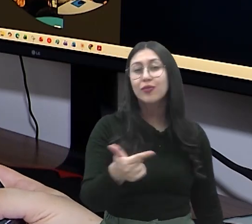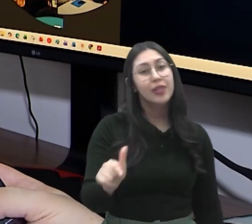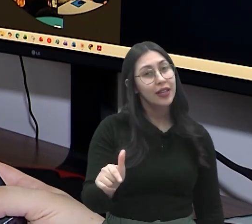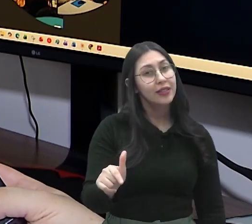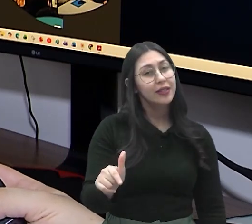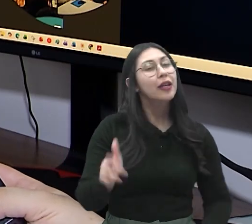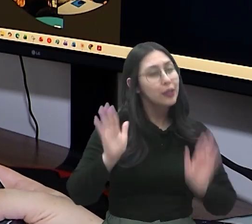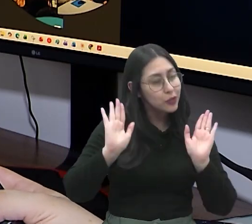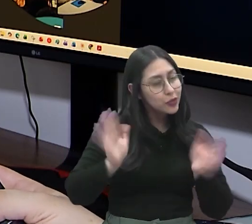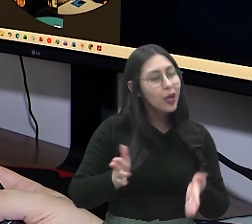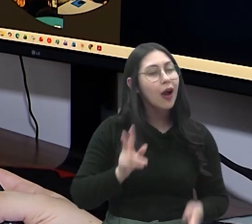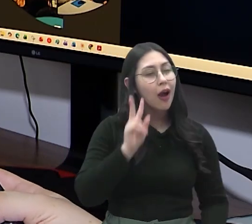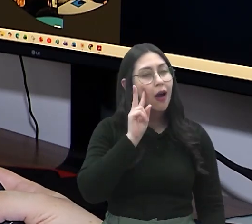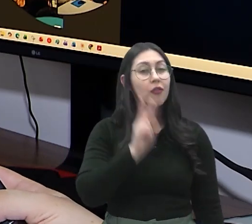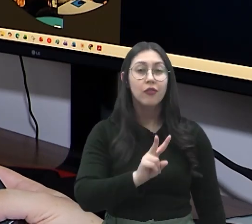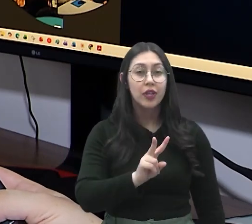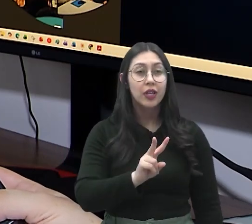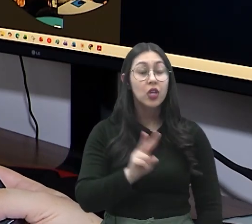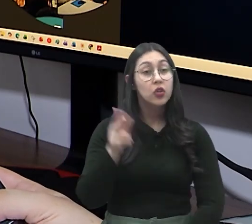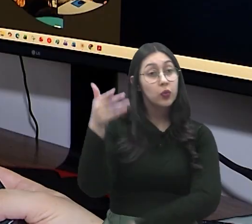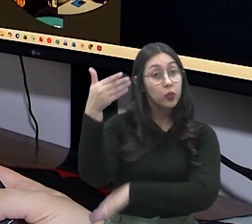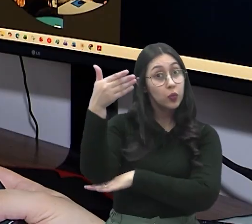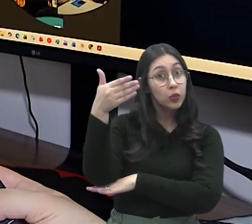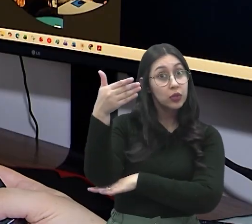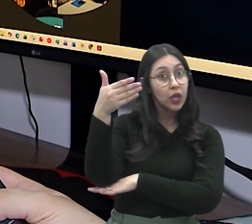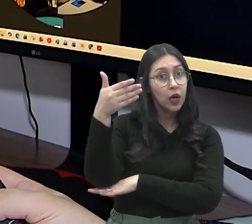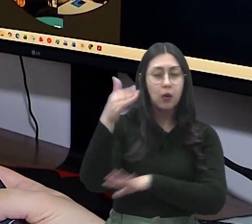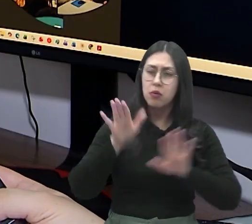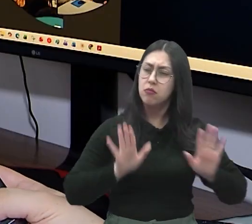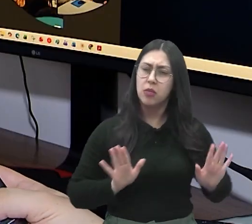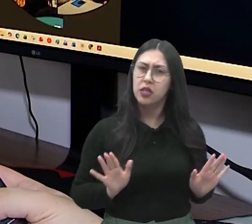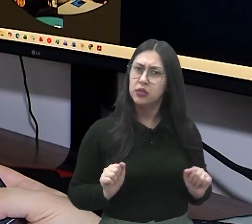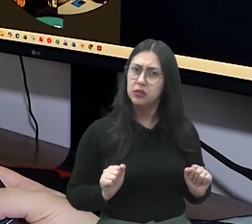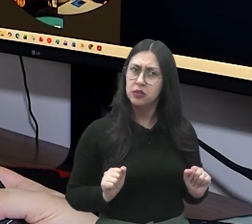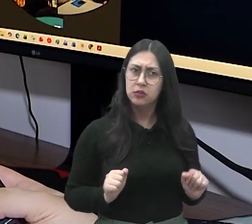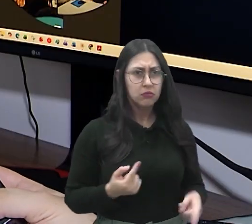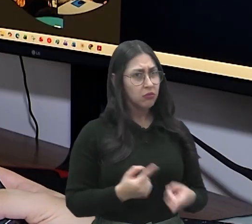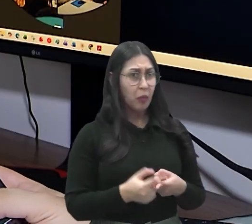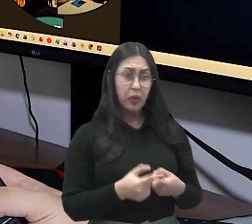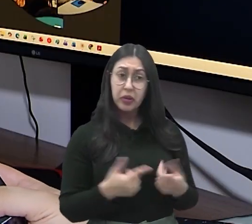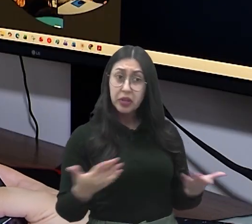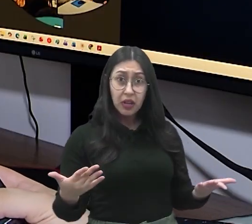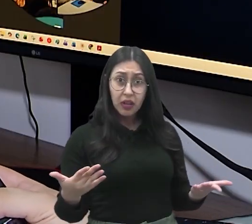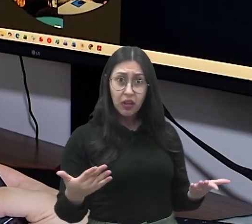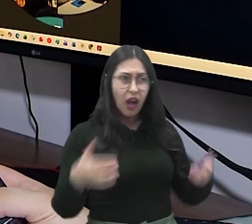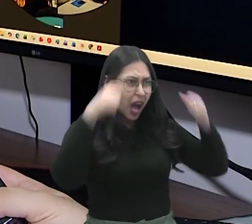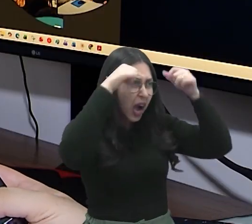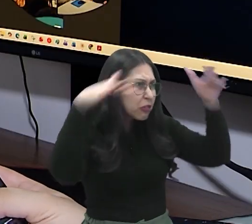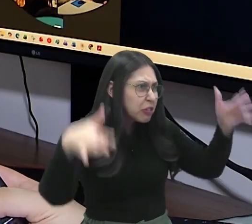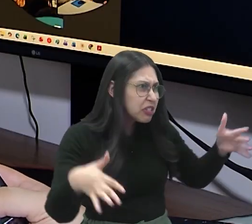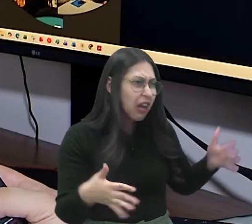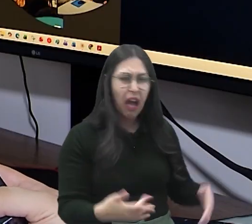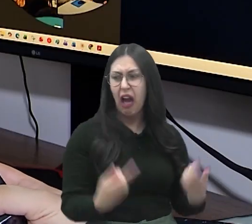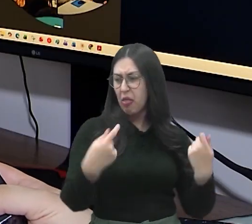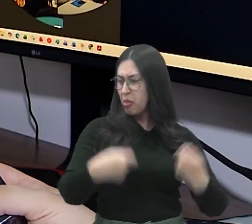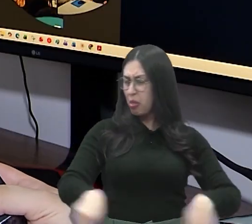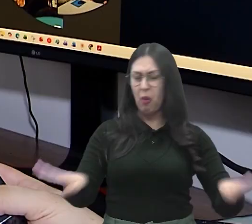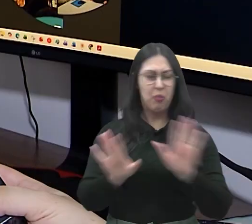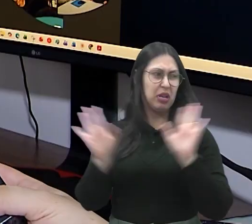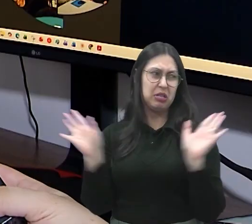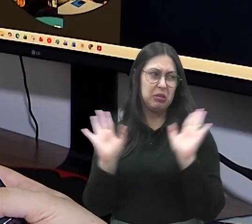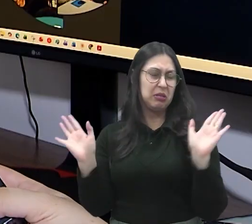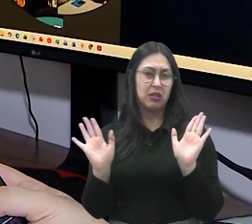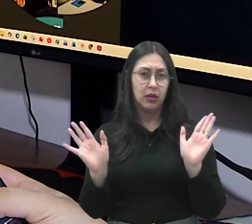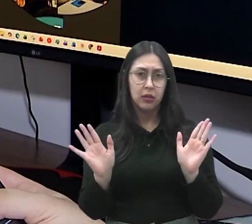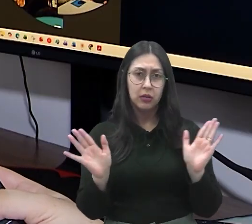tem, também já passei por essa questão, fui num hotel e... Não, mas... não, por quê? Porque ele é autista. Não, mas não tem nada a ver. E as